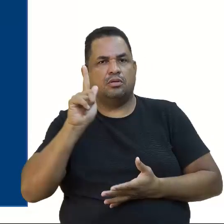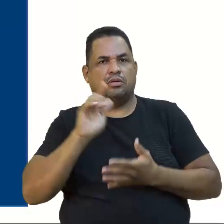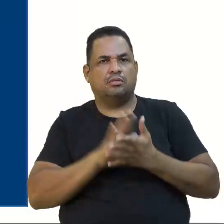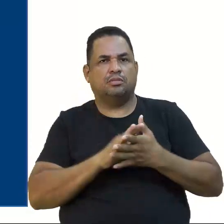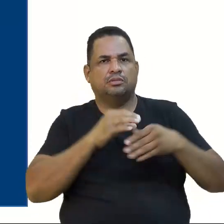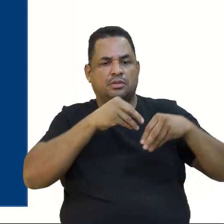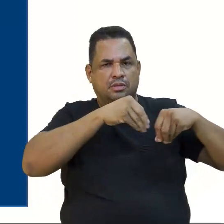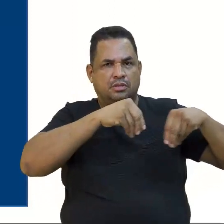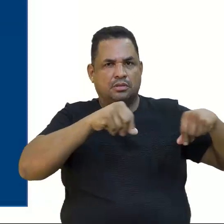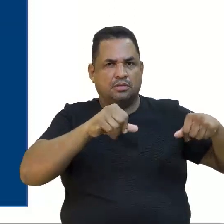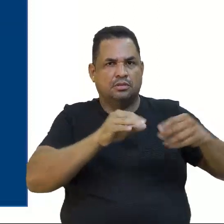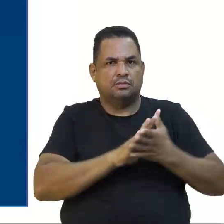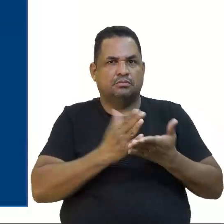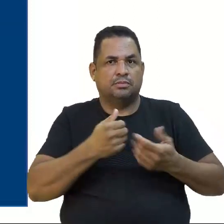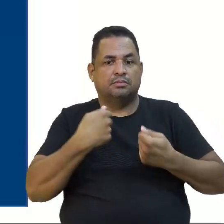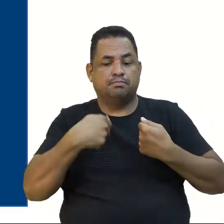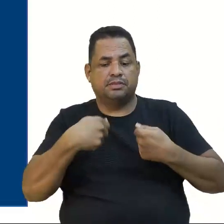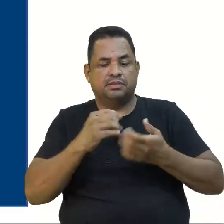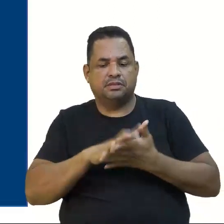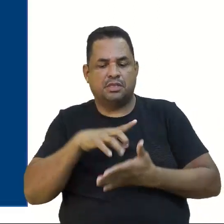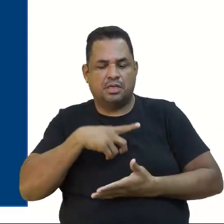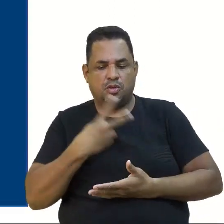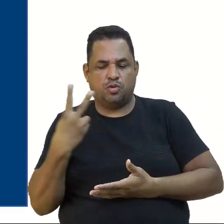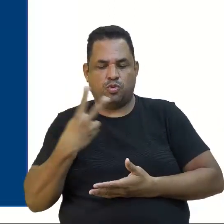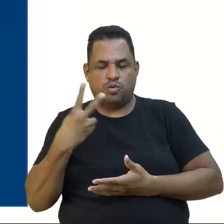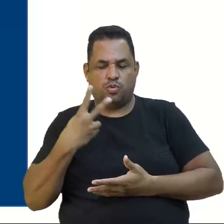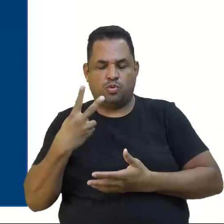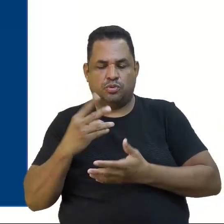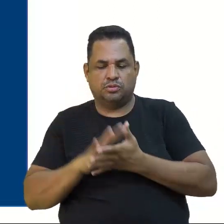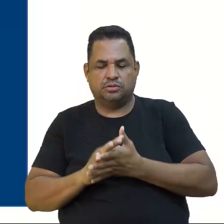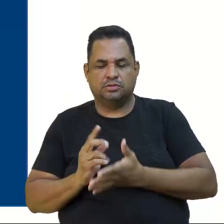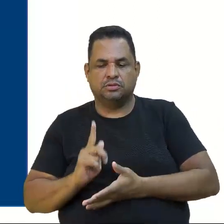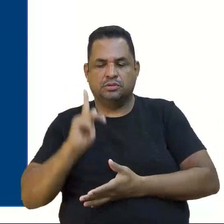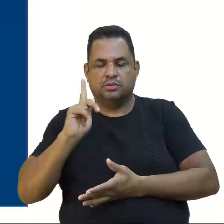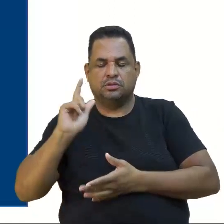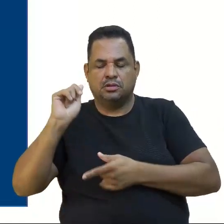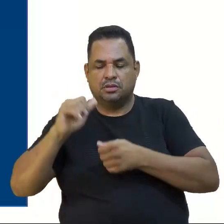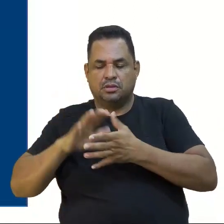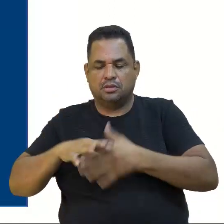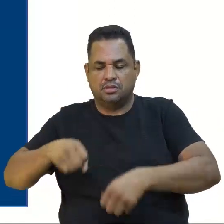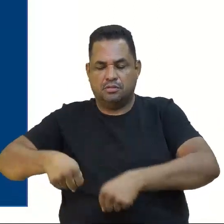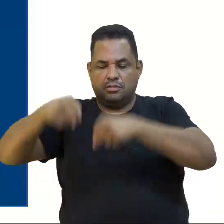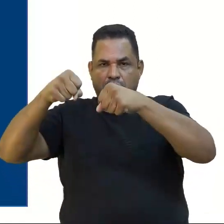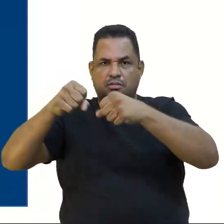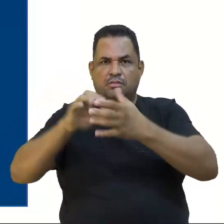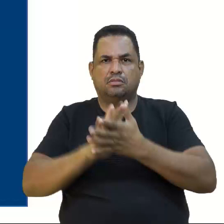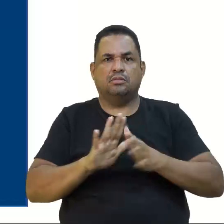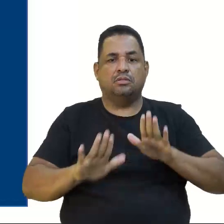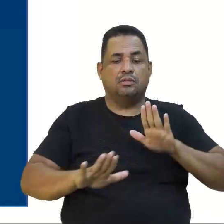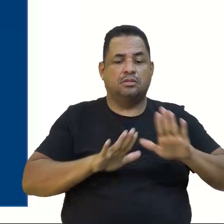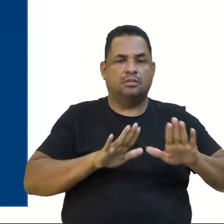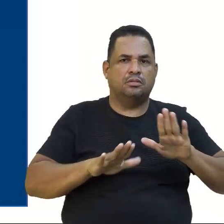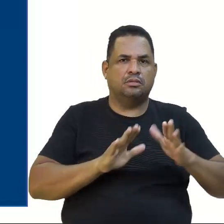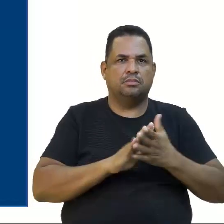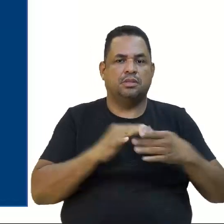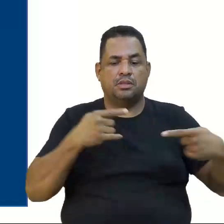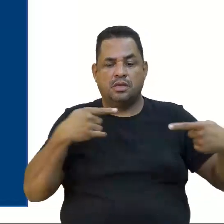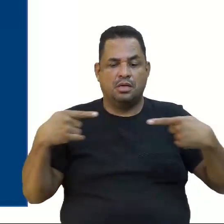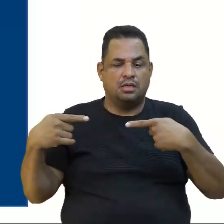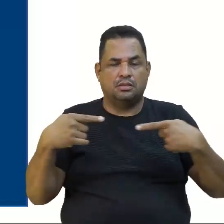quilos de mandioca. Determine a relação entre a farinha Y e a mandioca X.